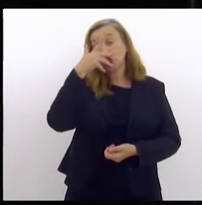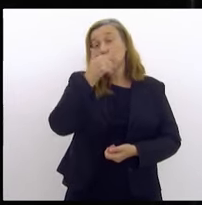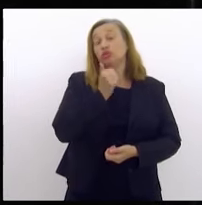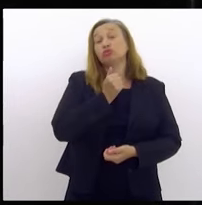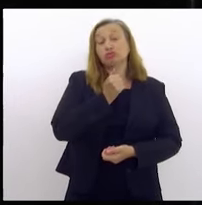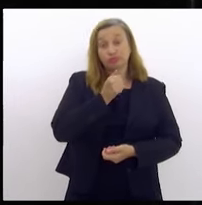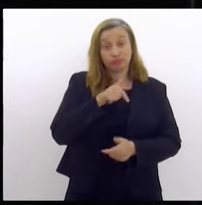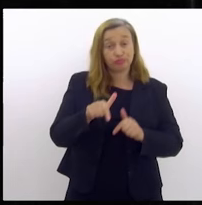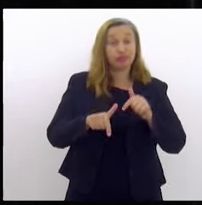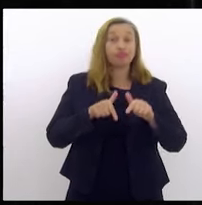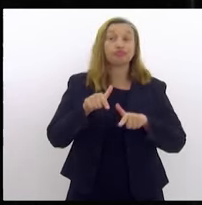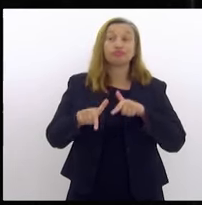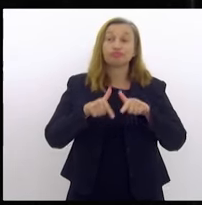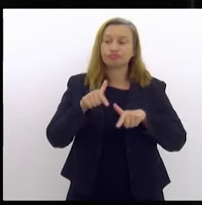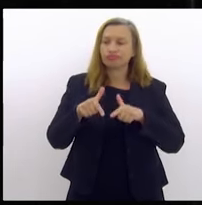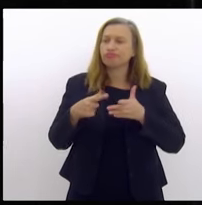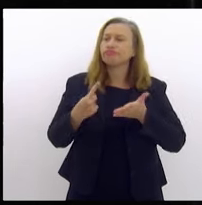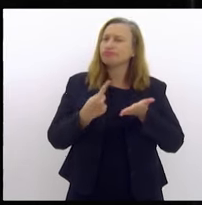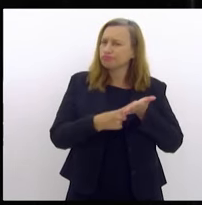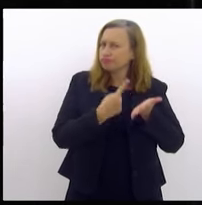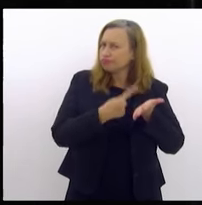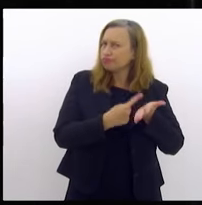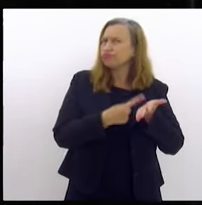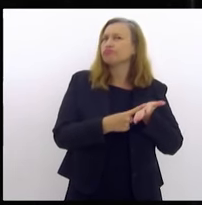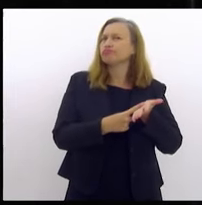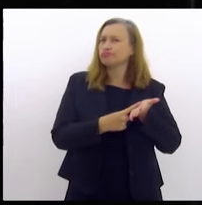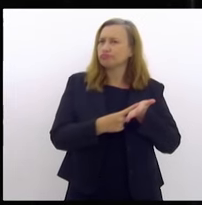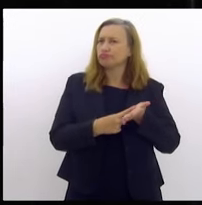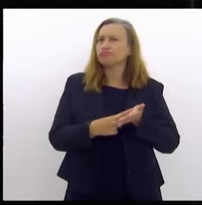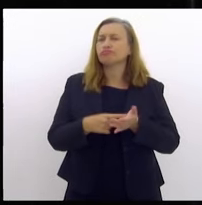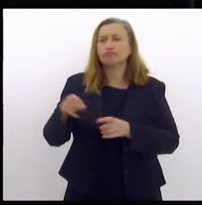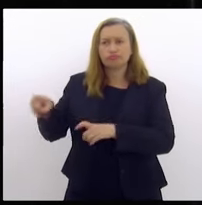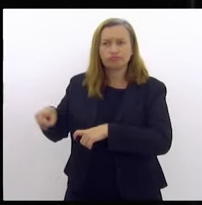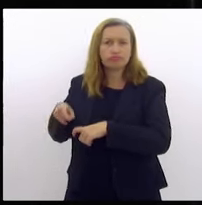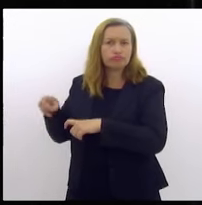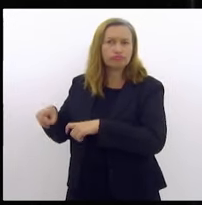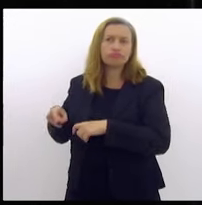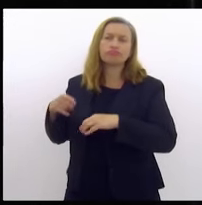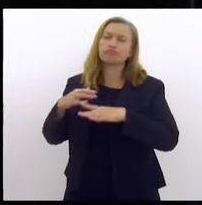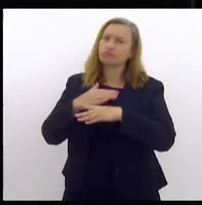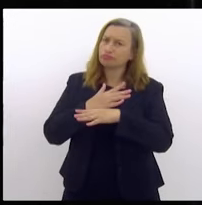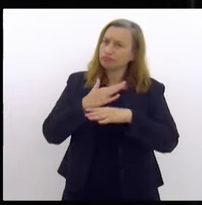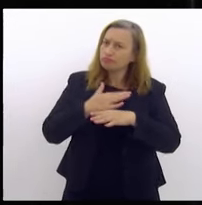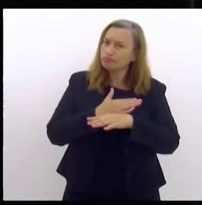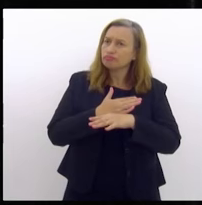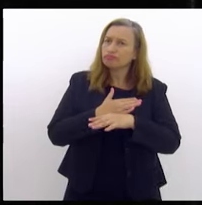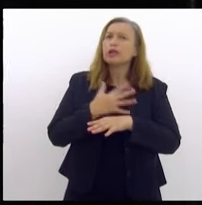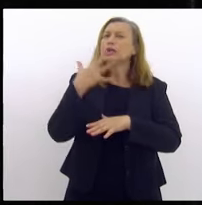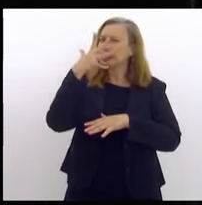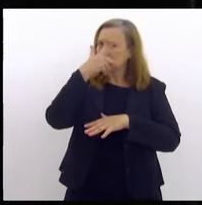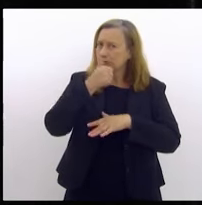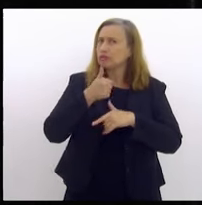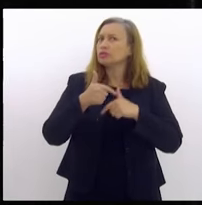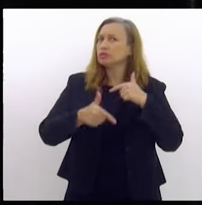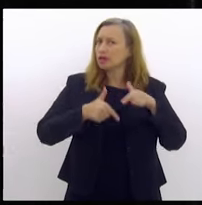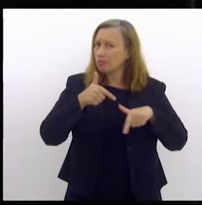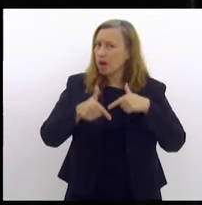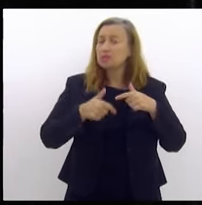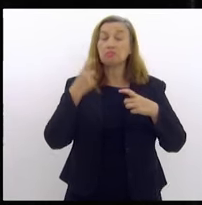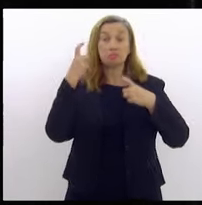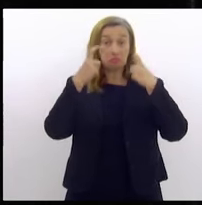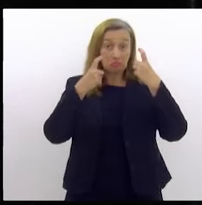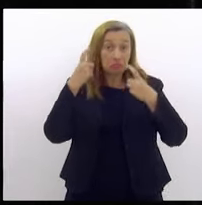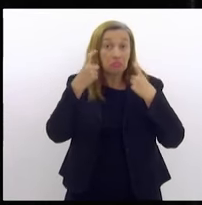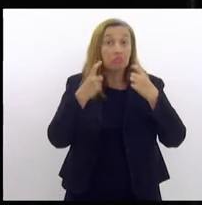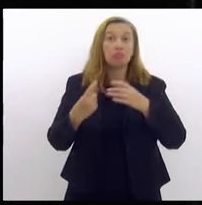trabalho, um compromissado trabalho com a agricultura urbana. Ele tem feito um lindo trabalho, se preocupado